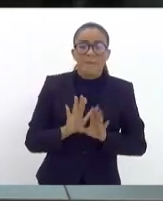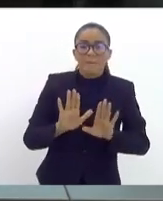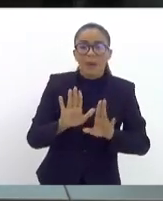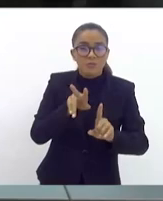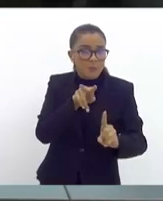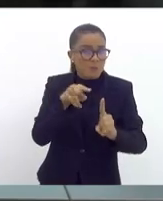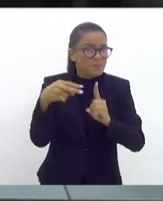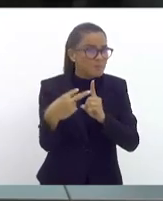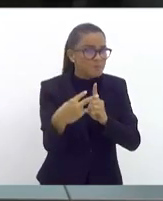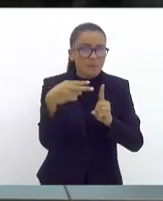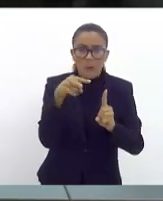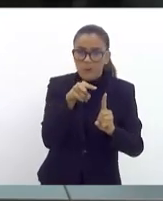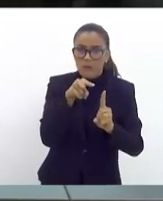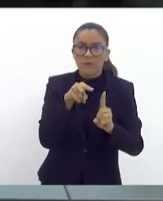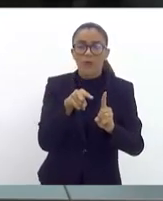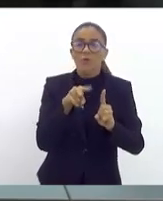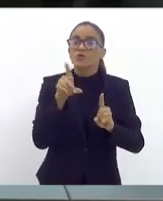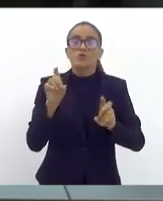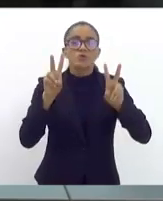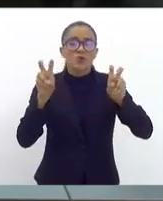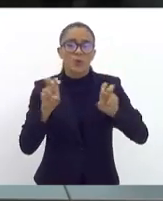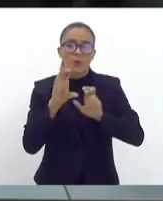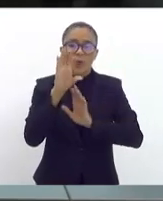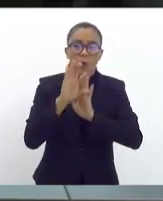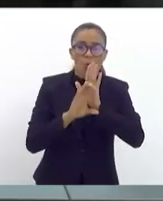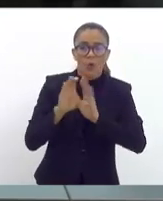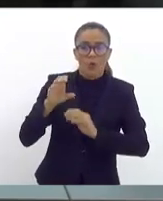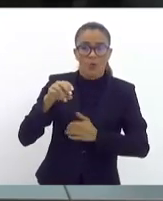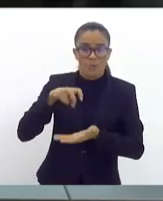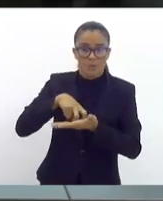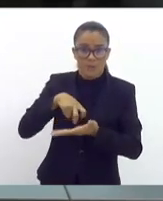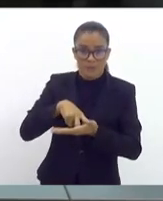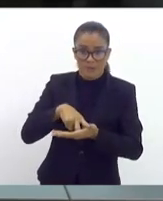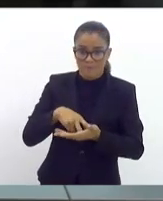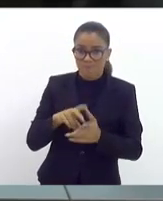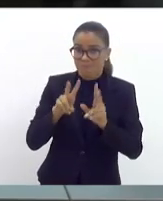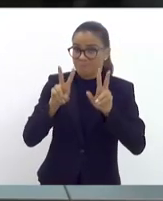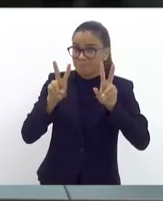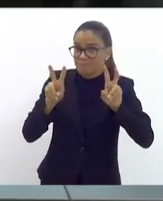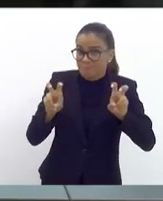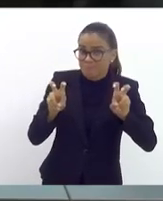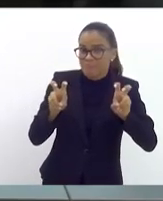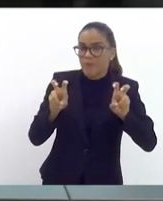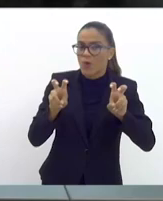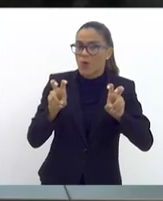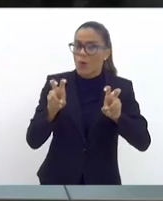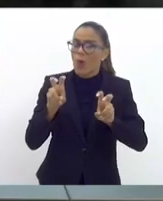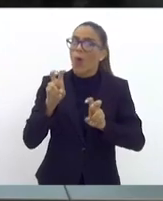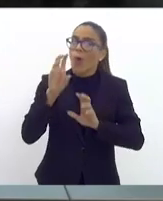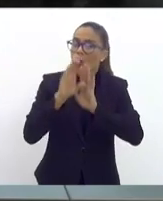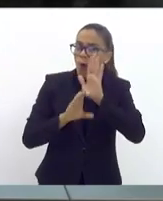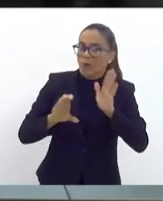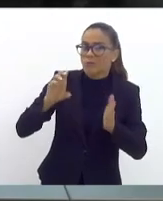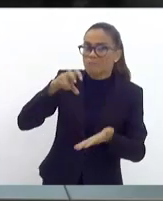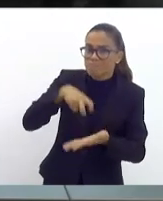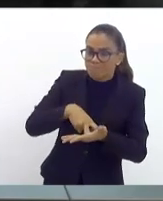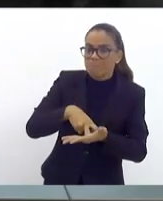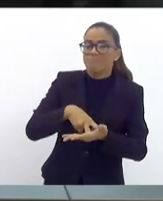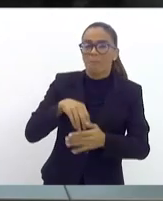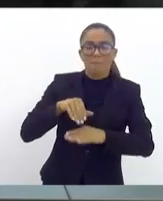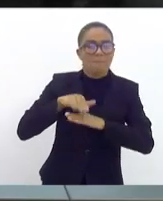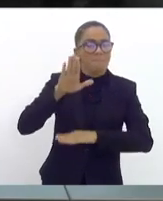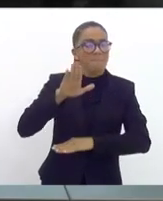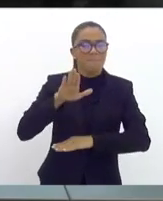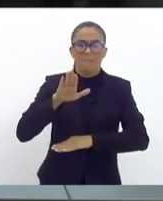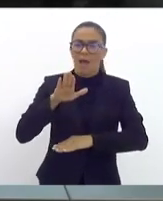ponto de vista do Código Penal nesse item O Código Penal tá